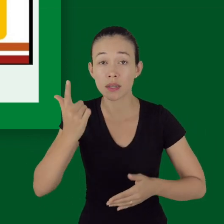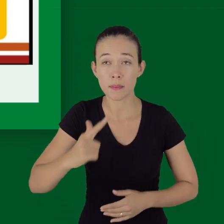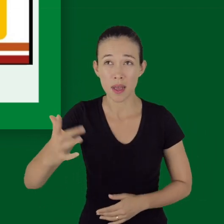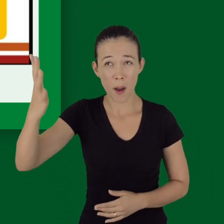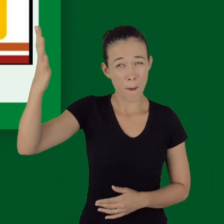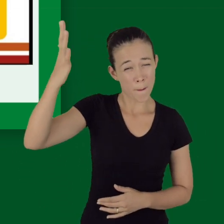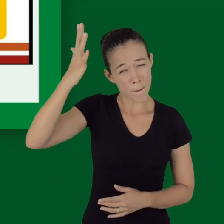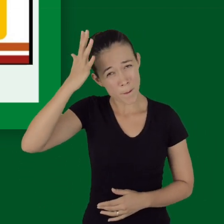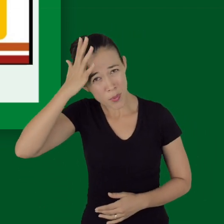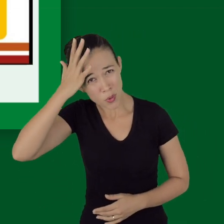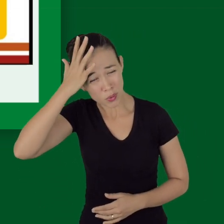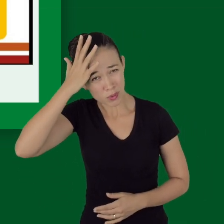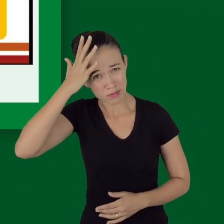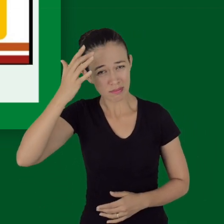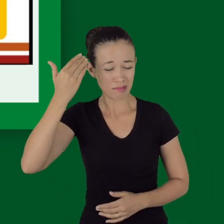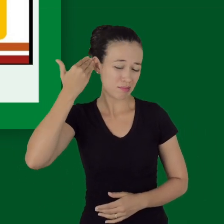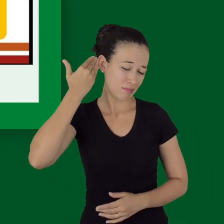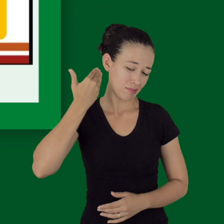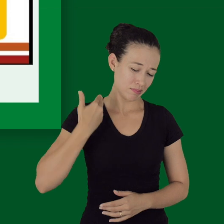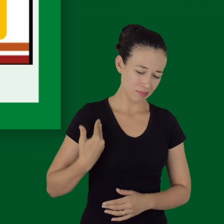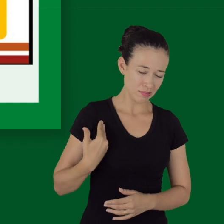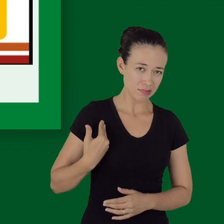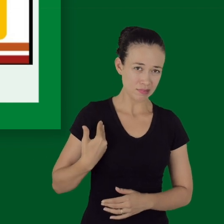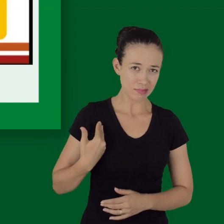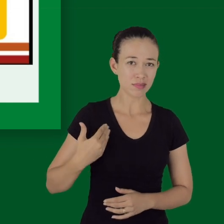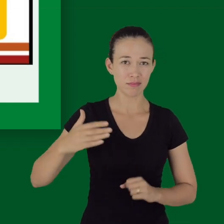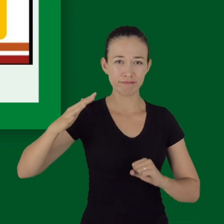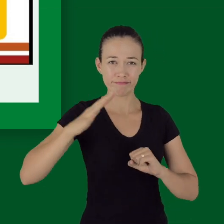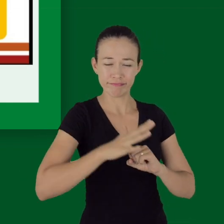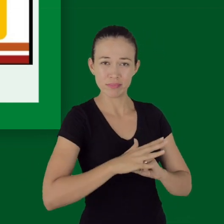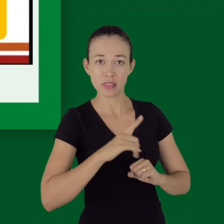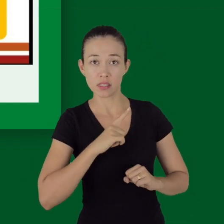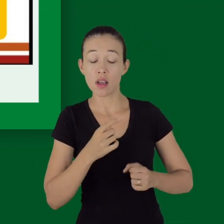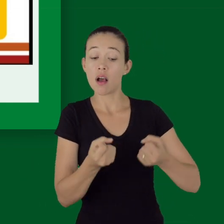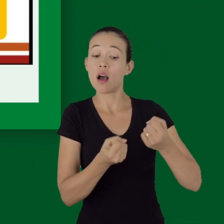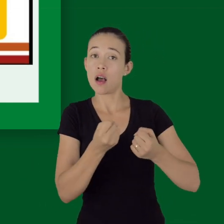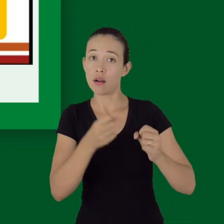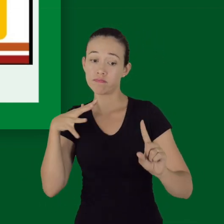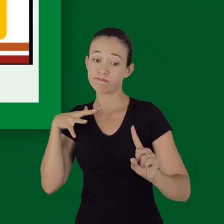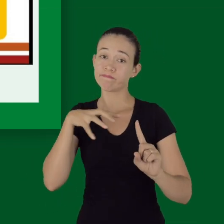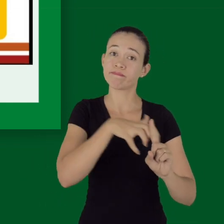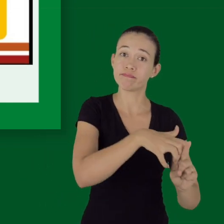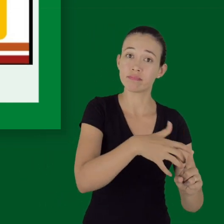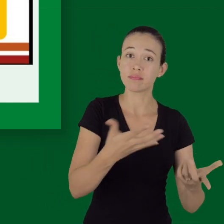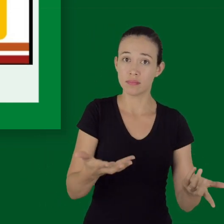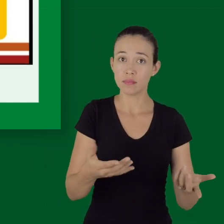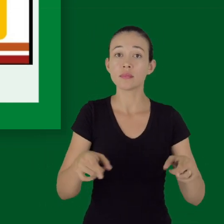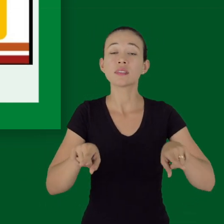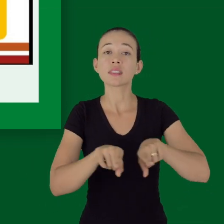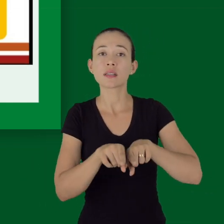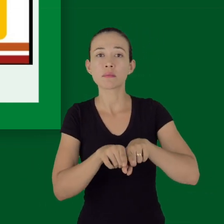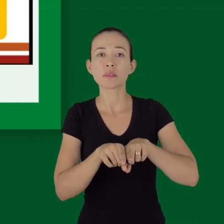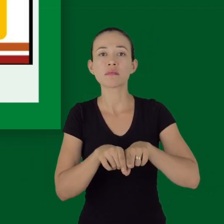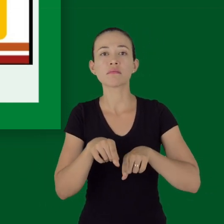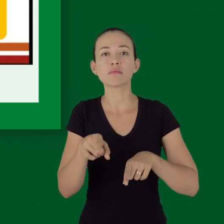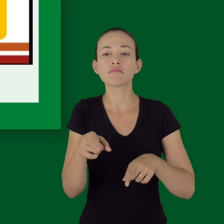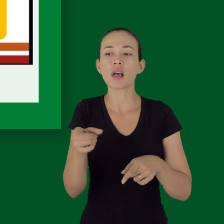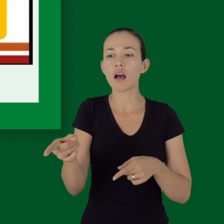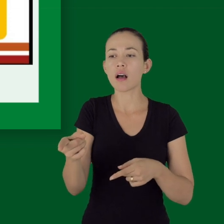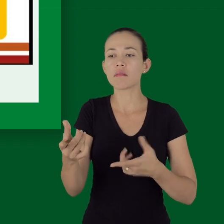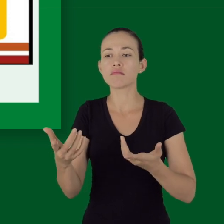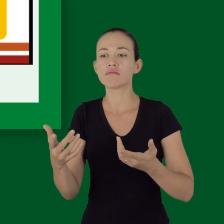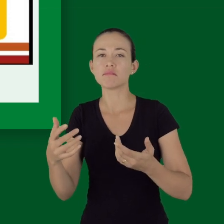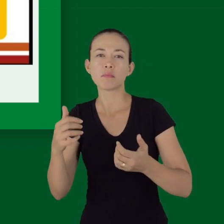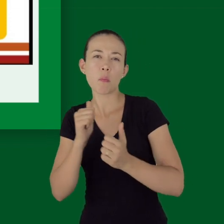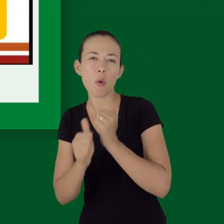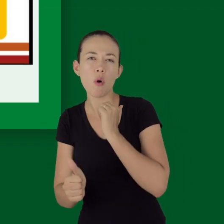desaceleração brusca, né? Colisões de alta velocidade, seja com qualquer prática esportiva, skate, patinete, bicicleta,